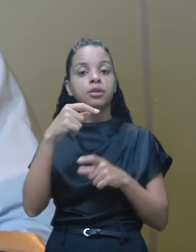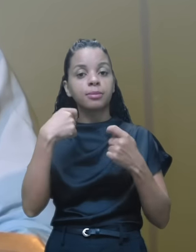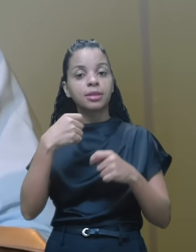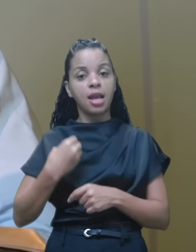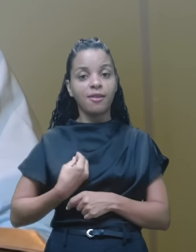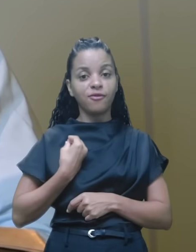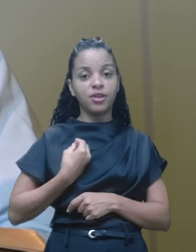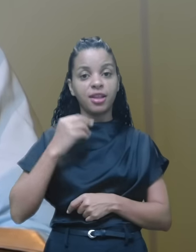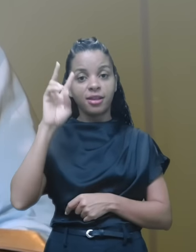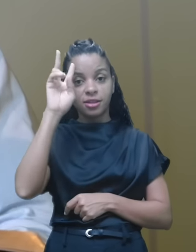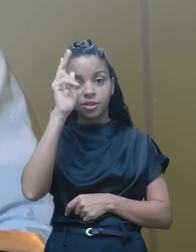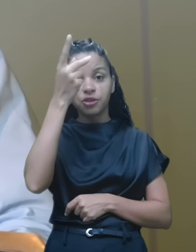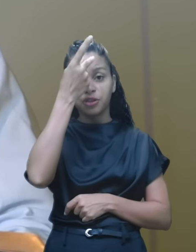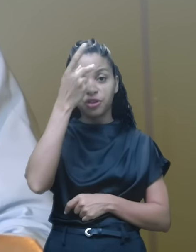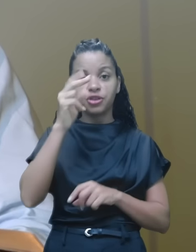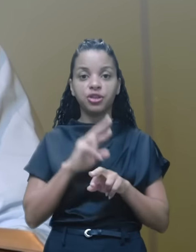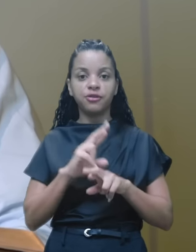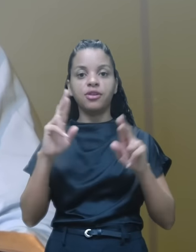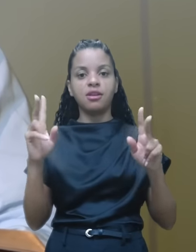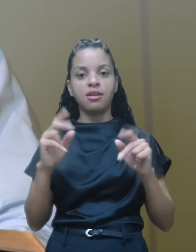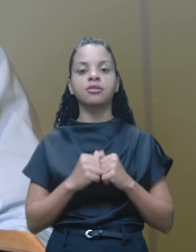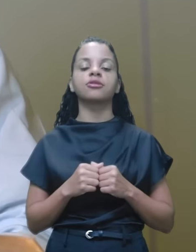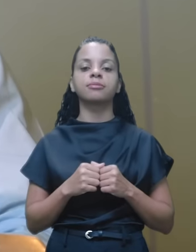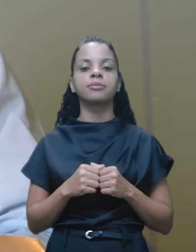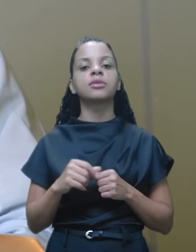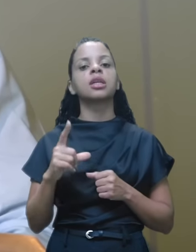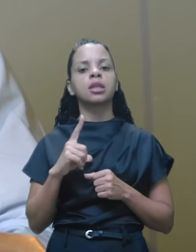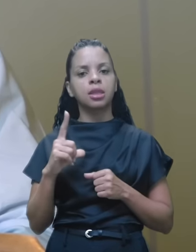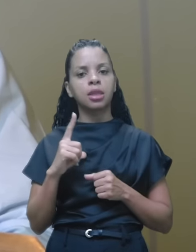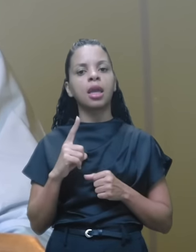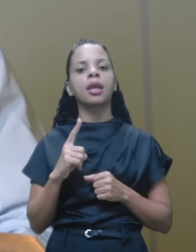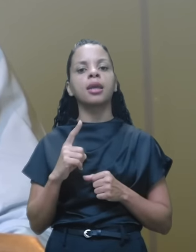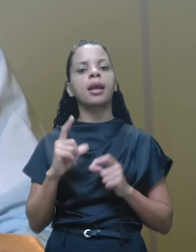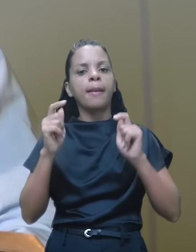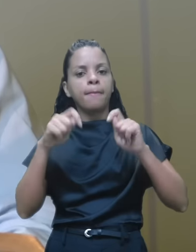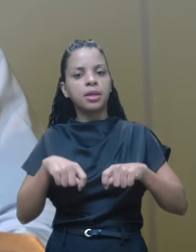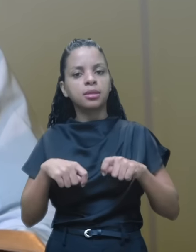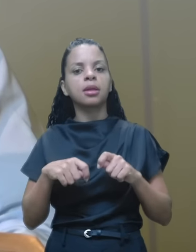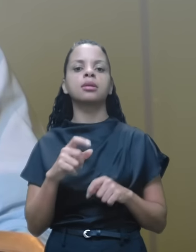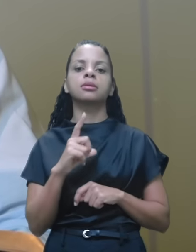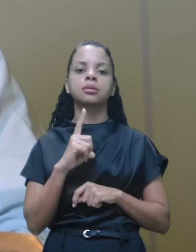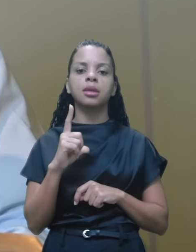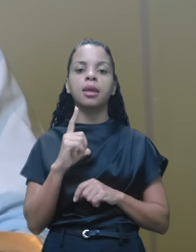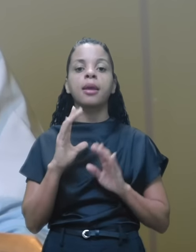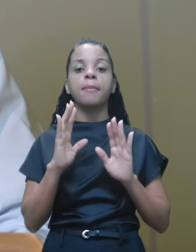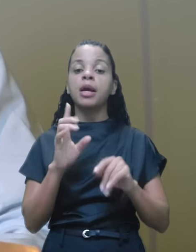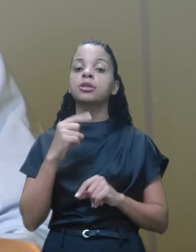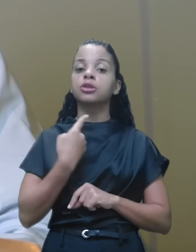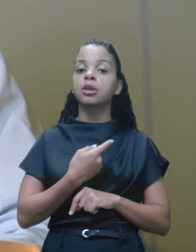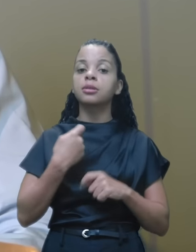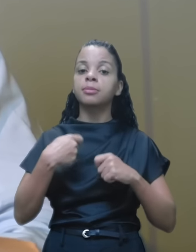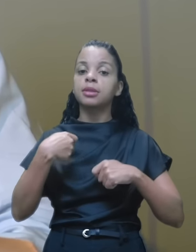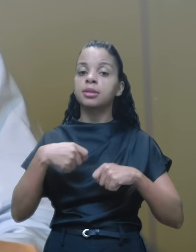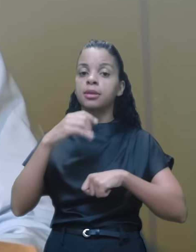diferente, extraordinária. E aí é uma questão que a gente precisa decidir. Temos elementos suficientes, mas a nossa resposta precisa ser